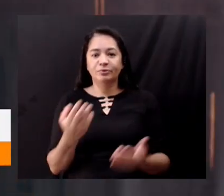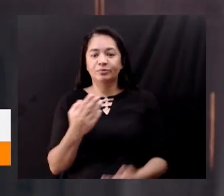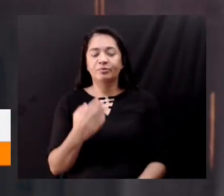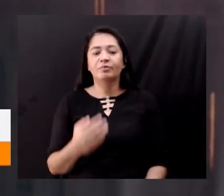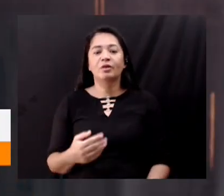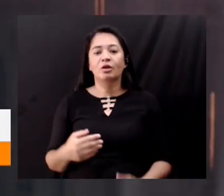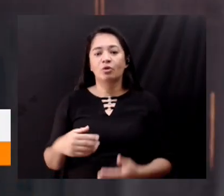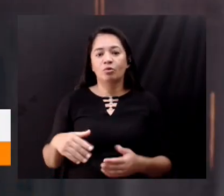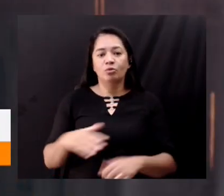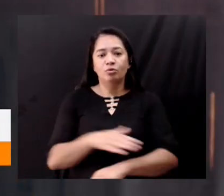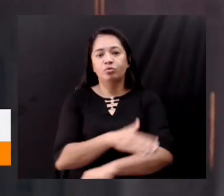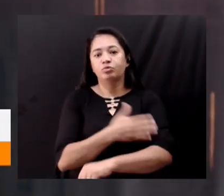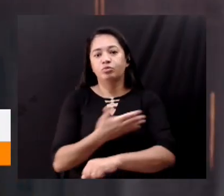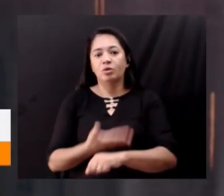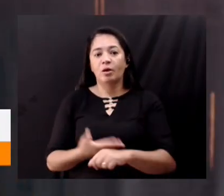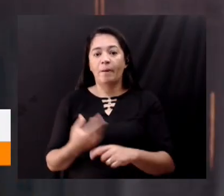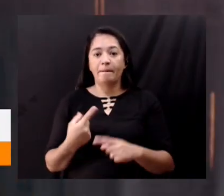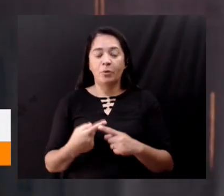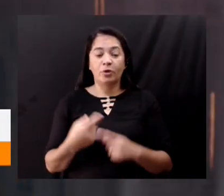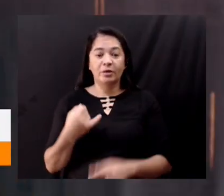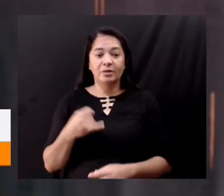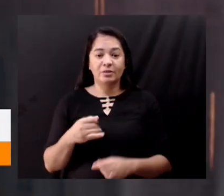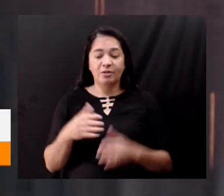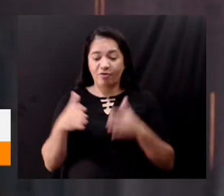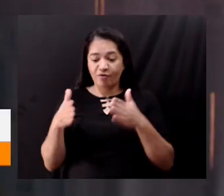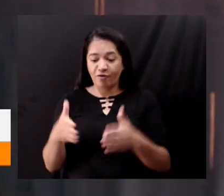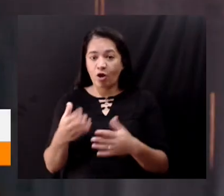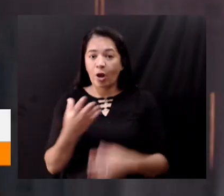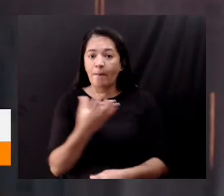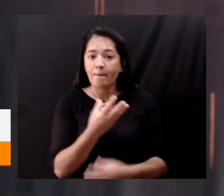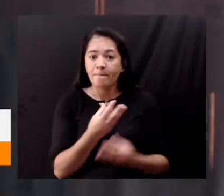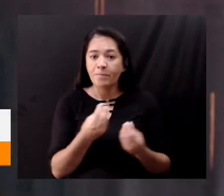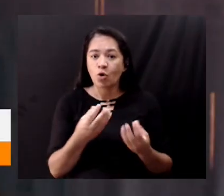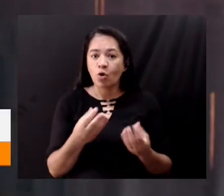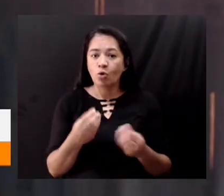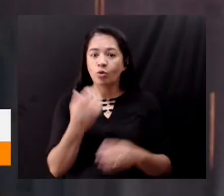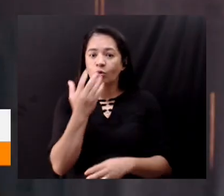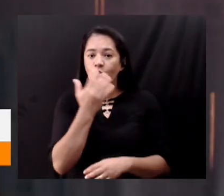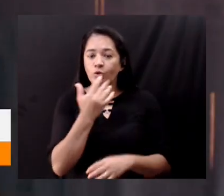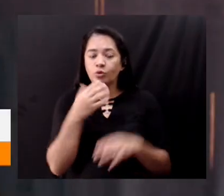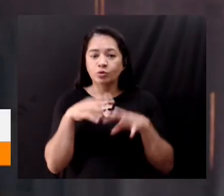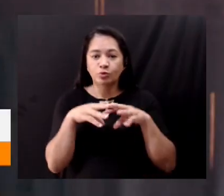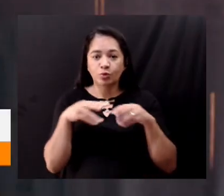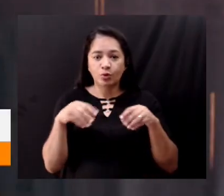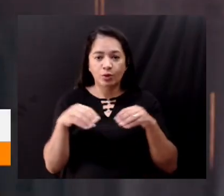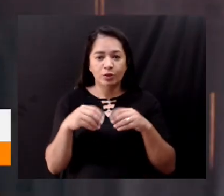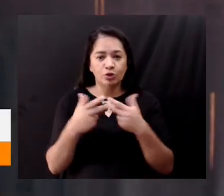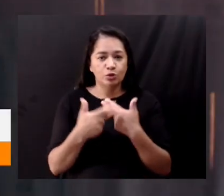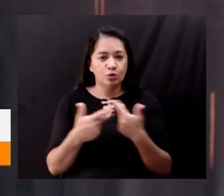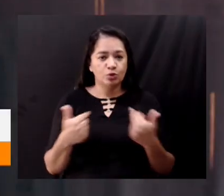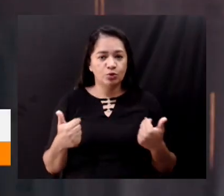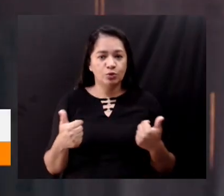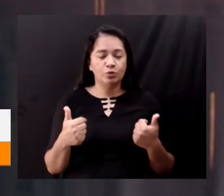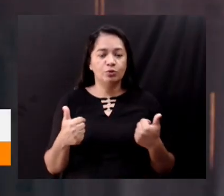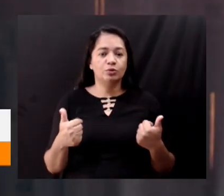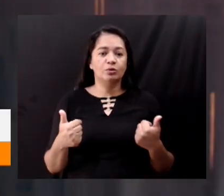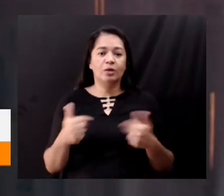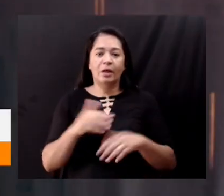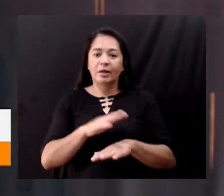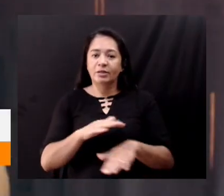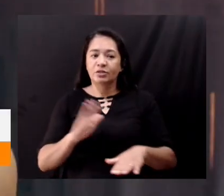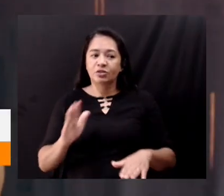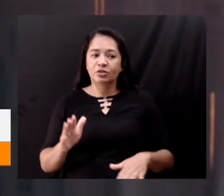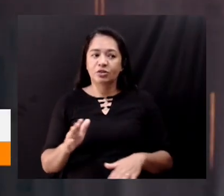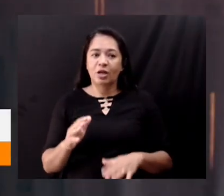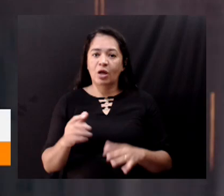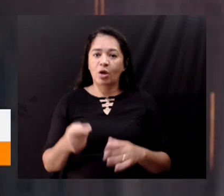gente concentra muito açúcar no final do dia, quando a criança tem que estar já reduzindo as atividades para ir para um